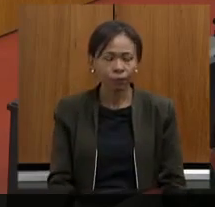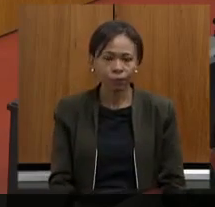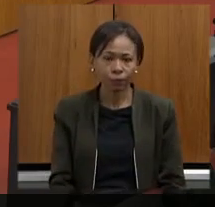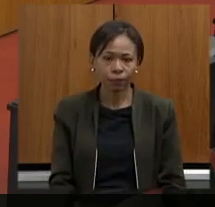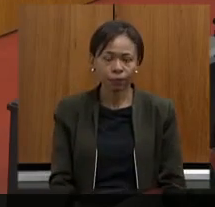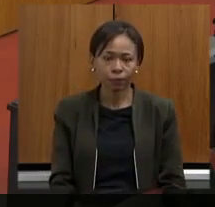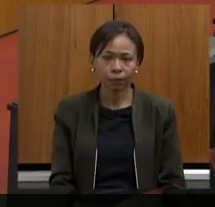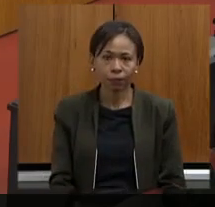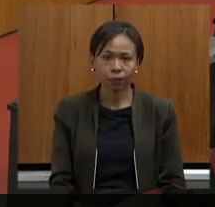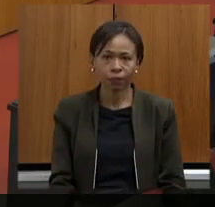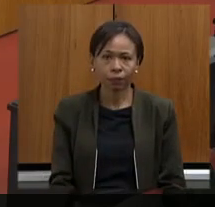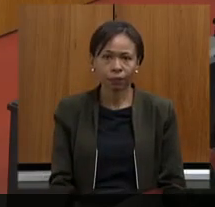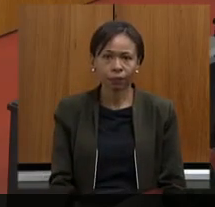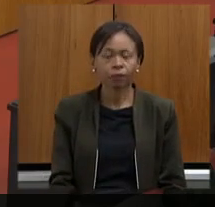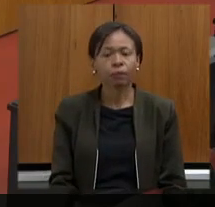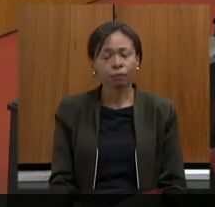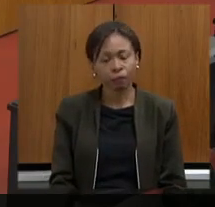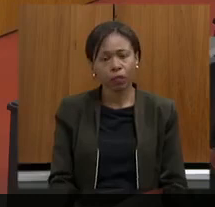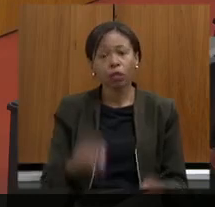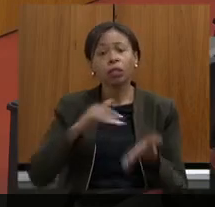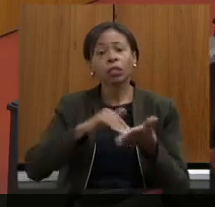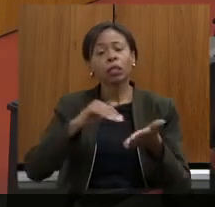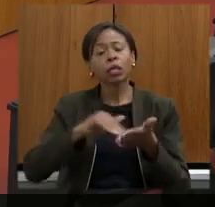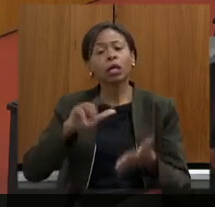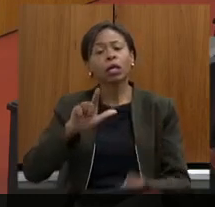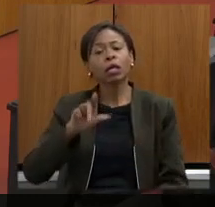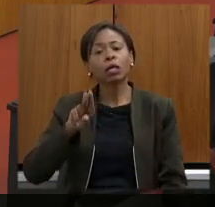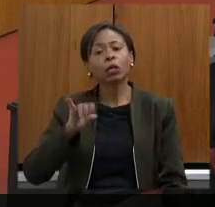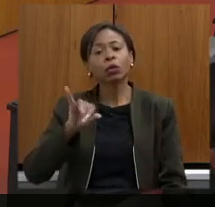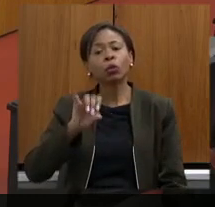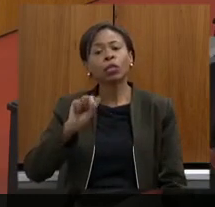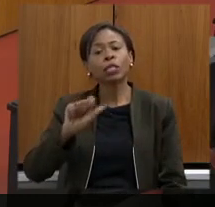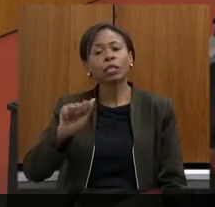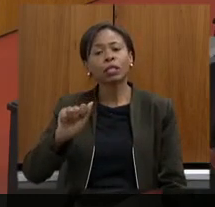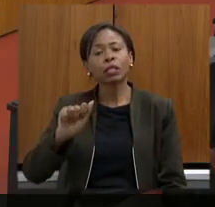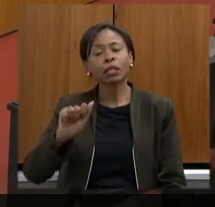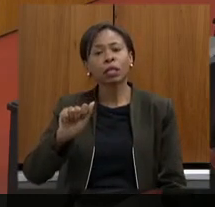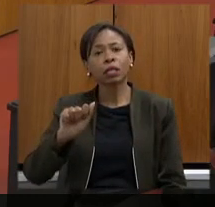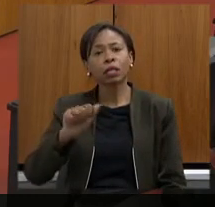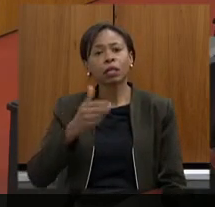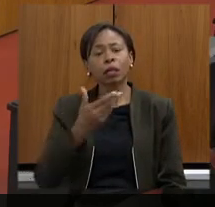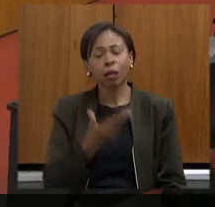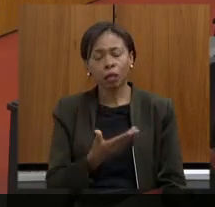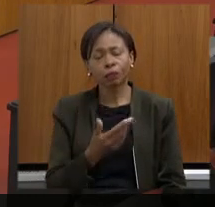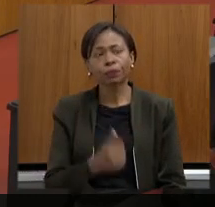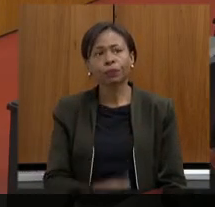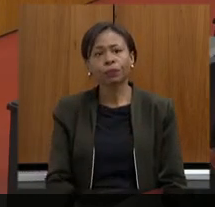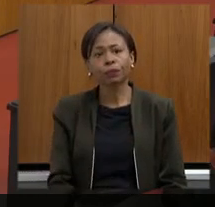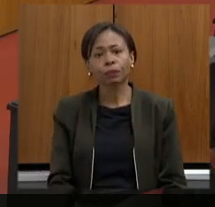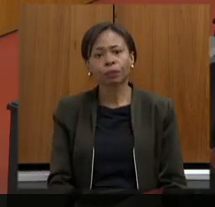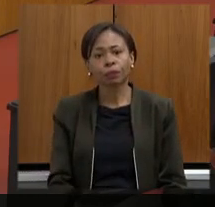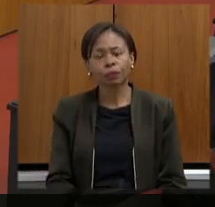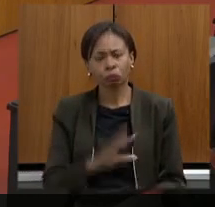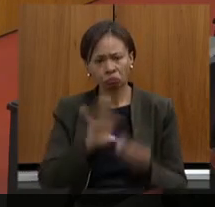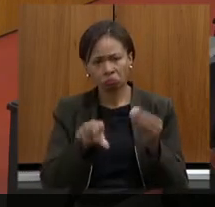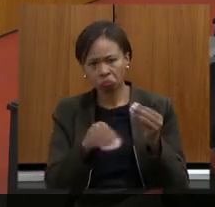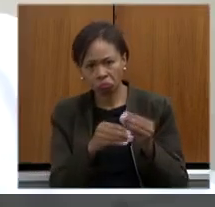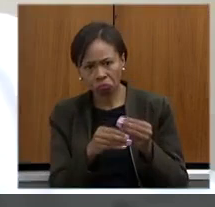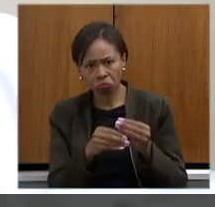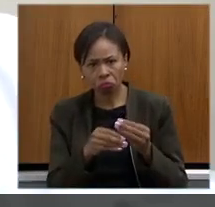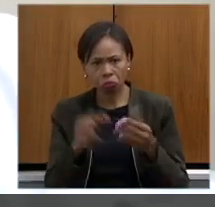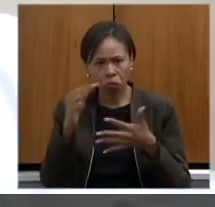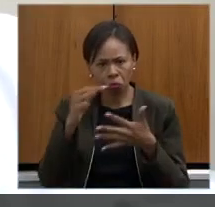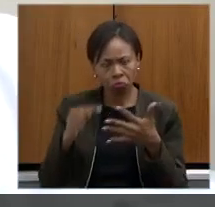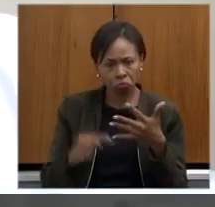é agradar Luiza sobre a questões grandes rebobinados ou se algum algum acréscimo em relação